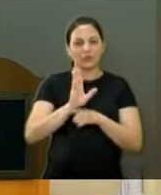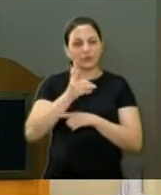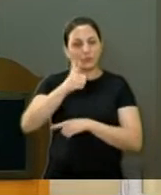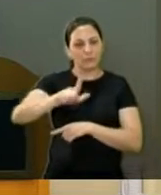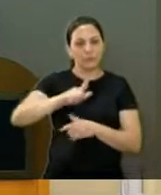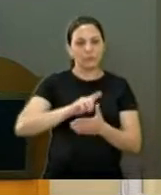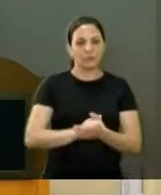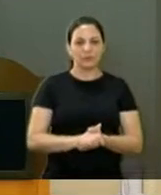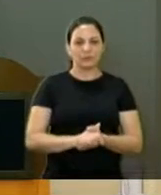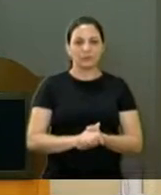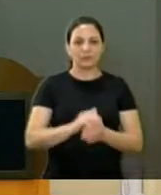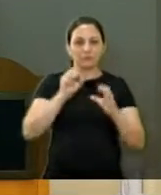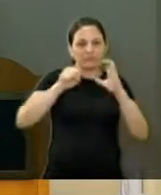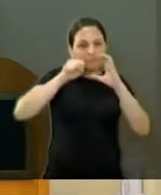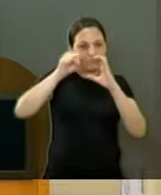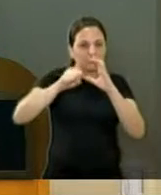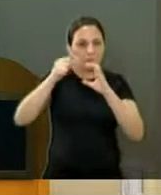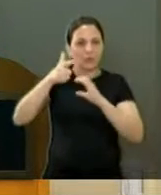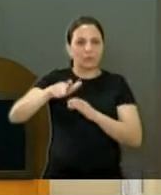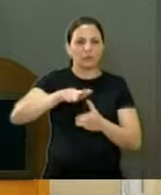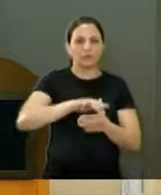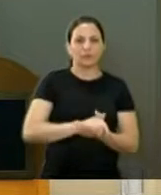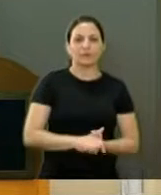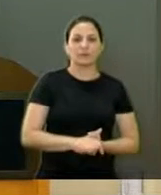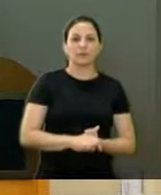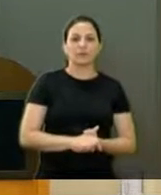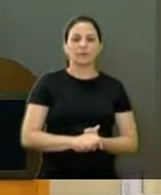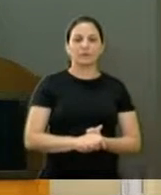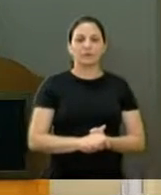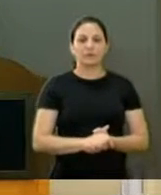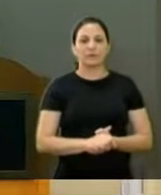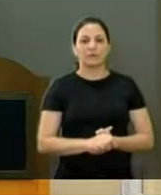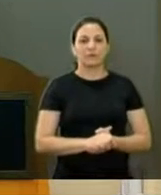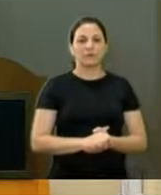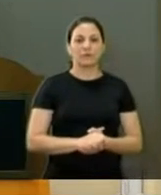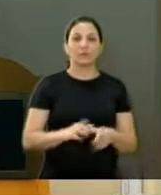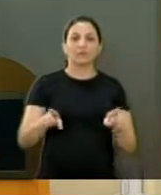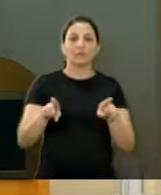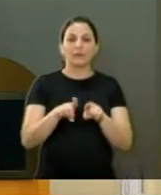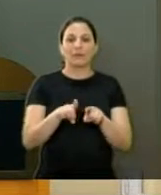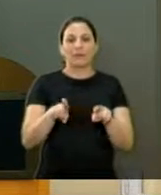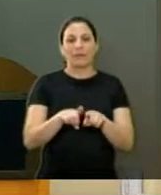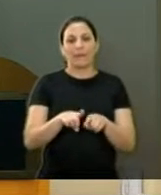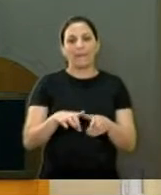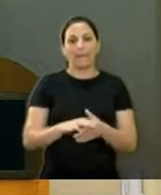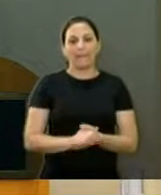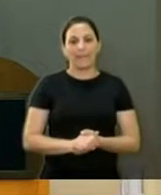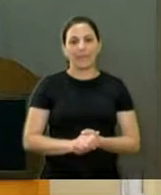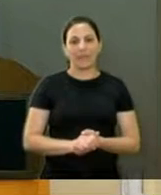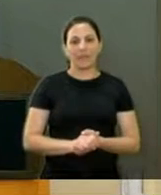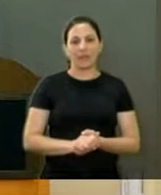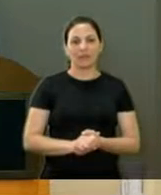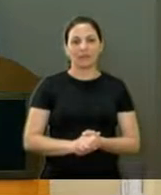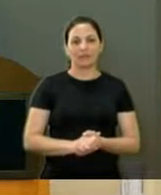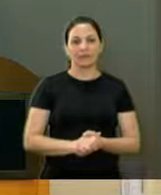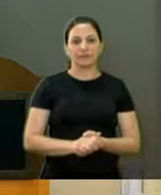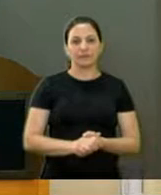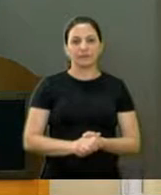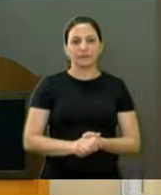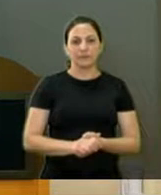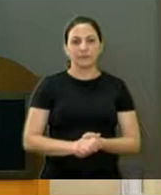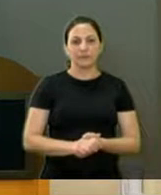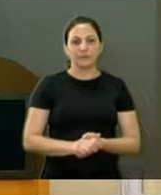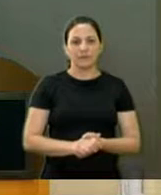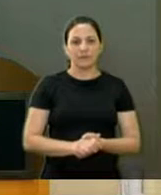mandar outro vídeo pra cá e também nós nos reunimos